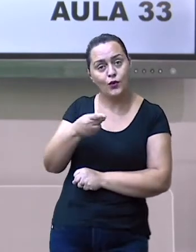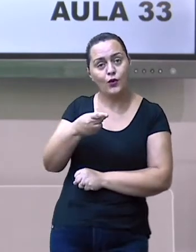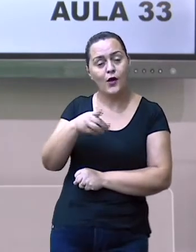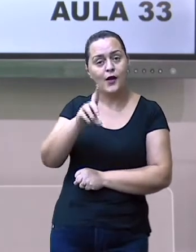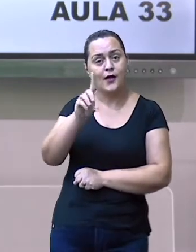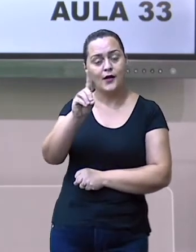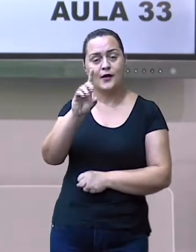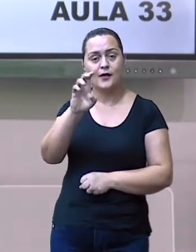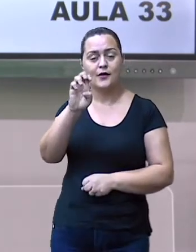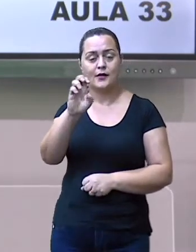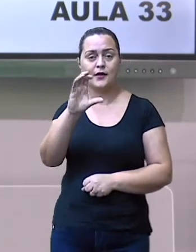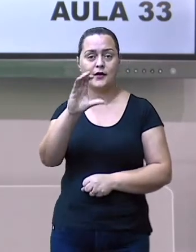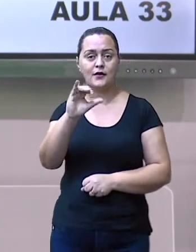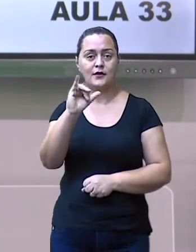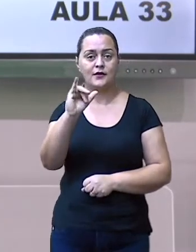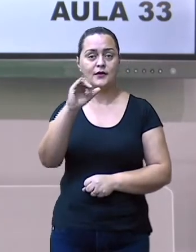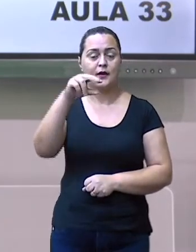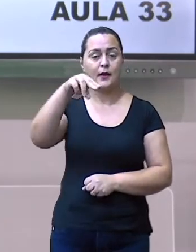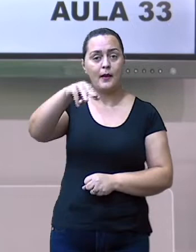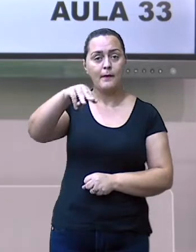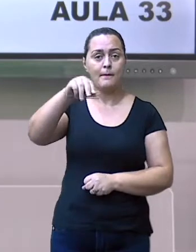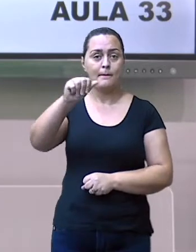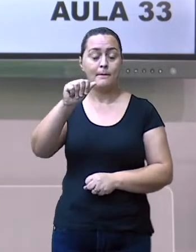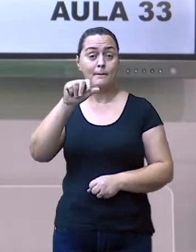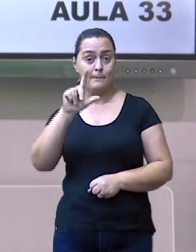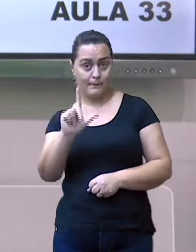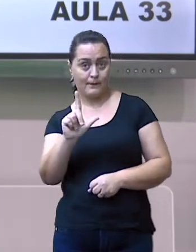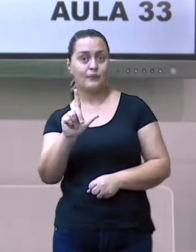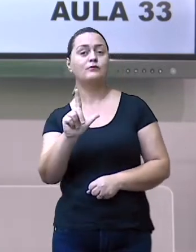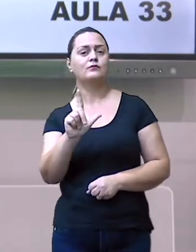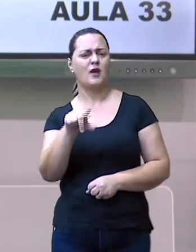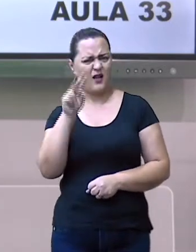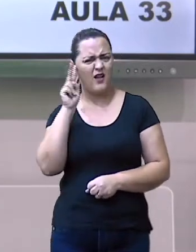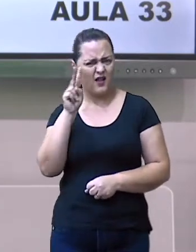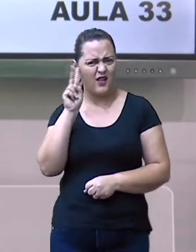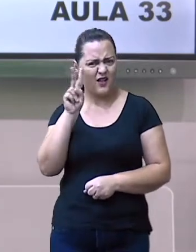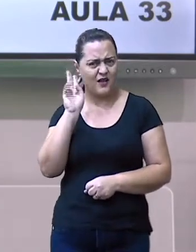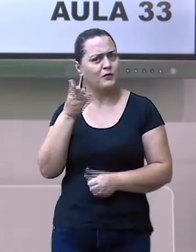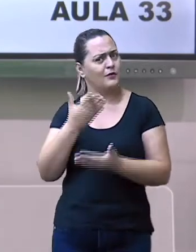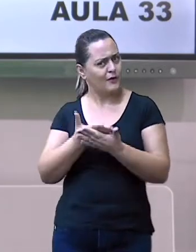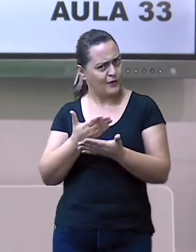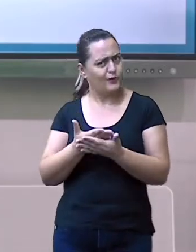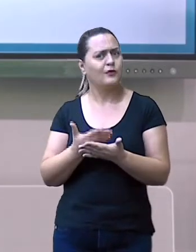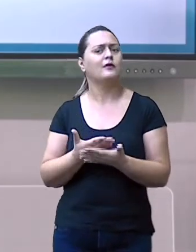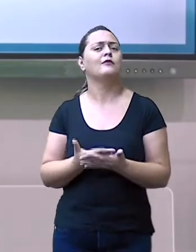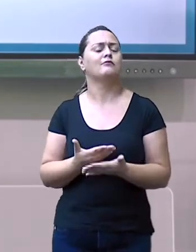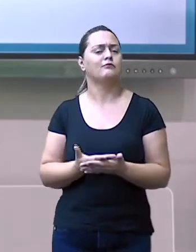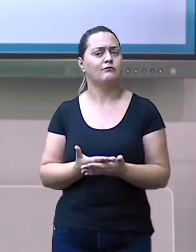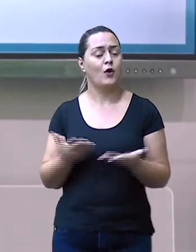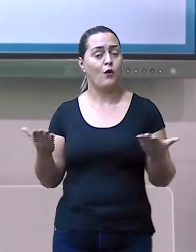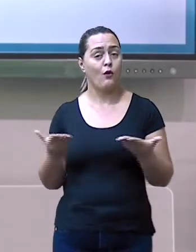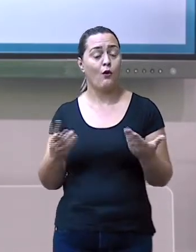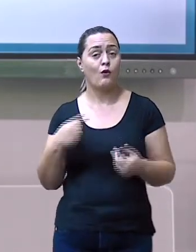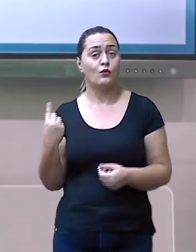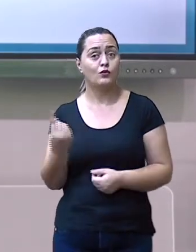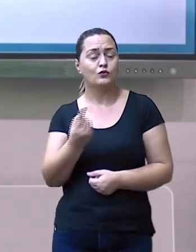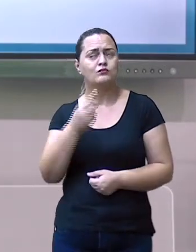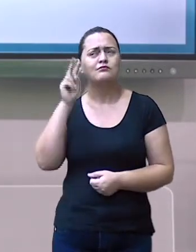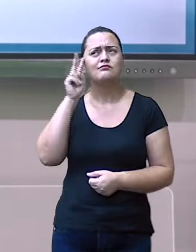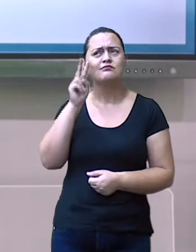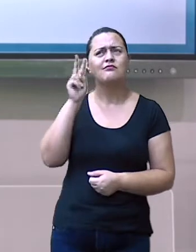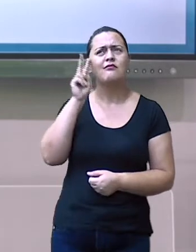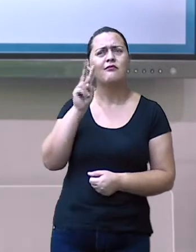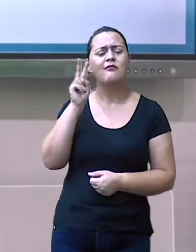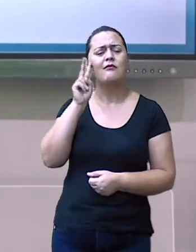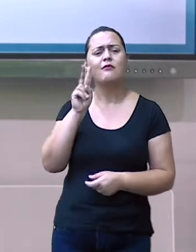aula que falamos anteriormente, números decimais? Vamos recapitular um pouco. O que são